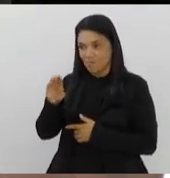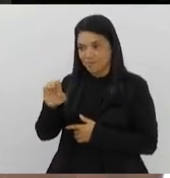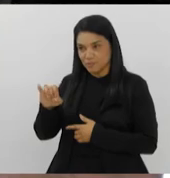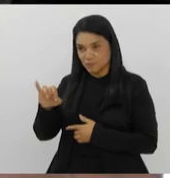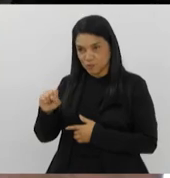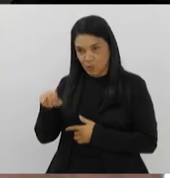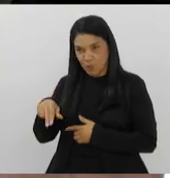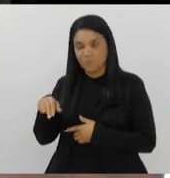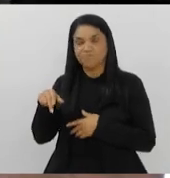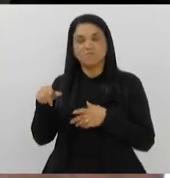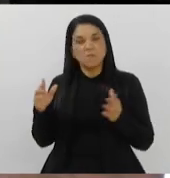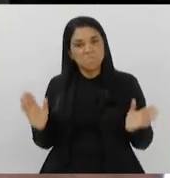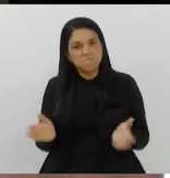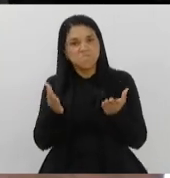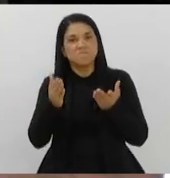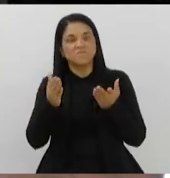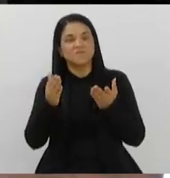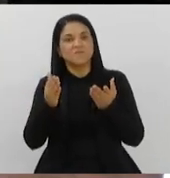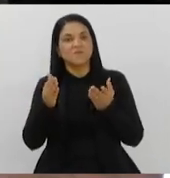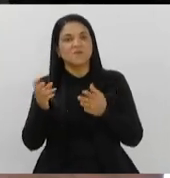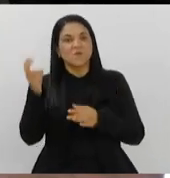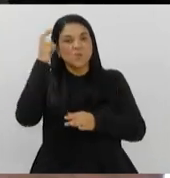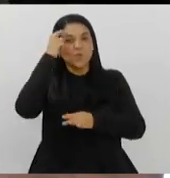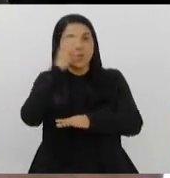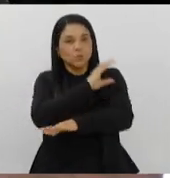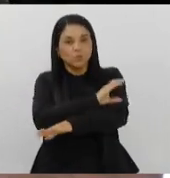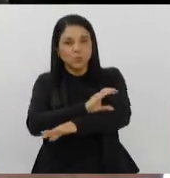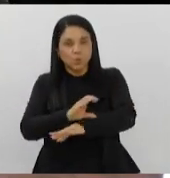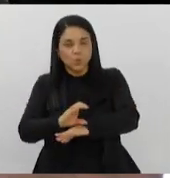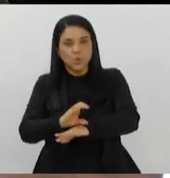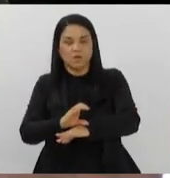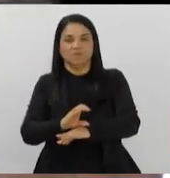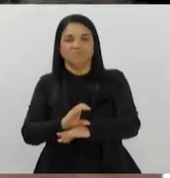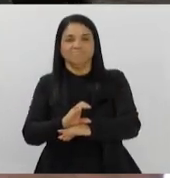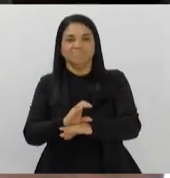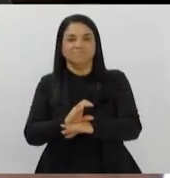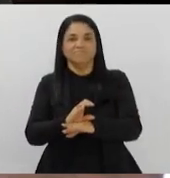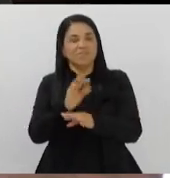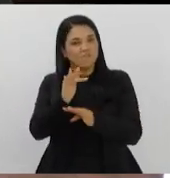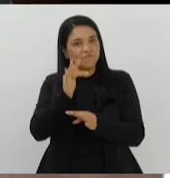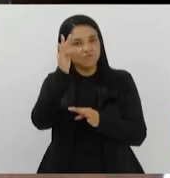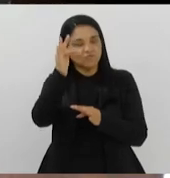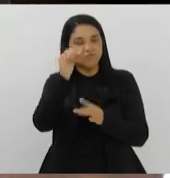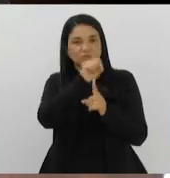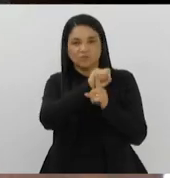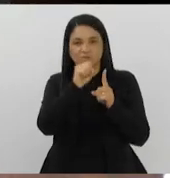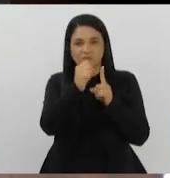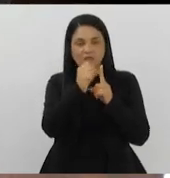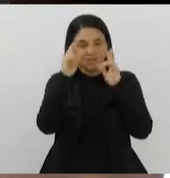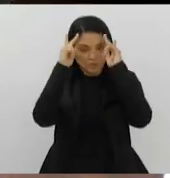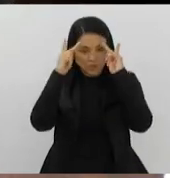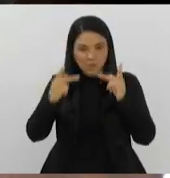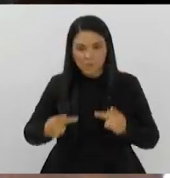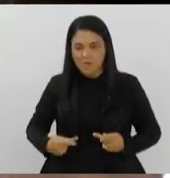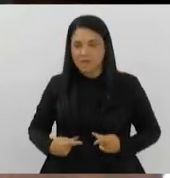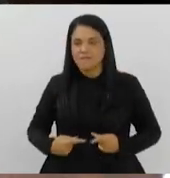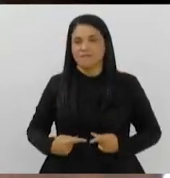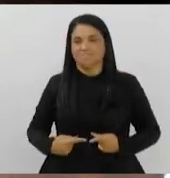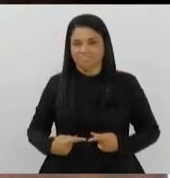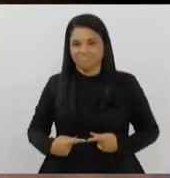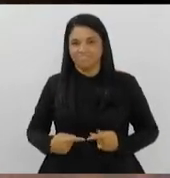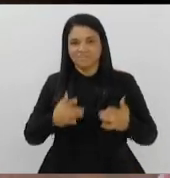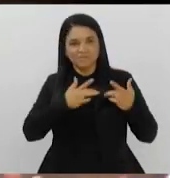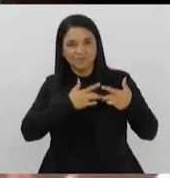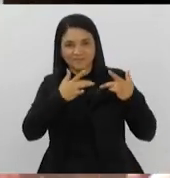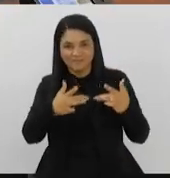cultural e civilizatório que fará de nós um dia uma sociedade mais humana e mais solidária. Peço a todos uma salva de palmas às